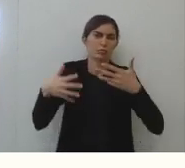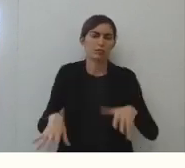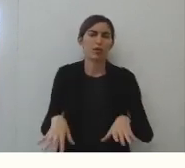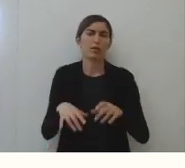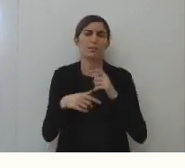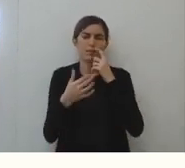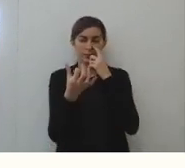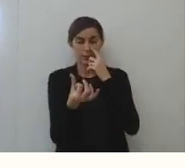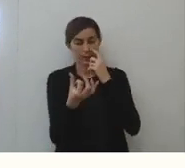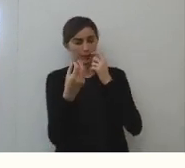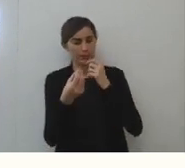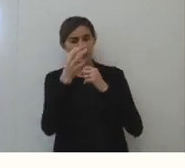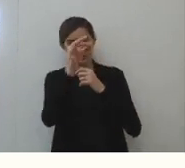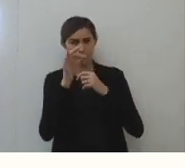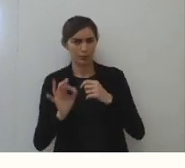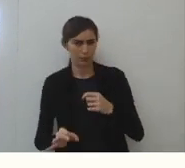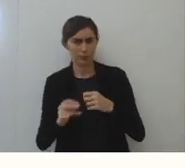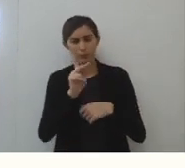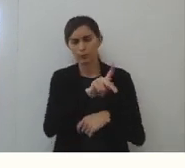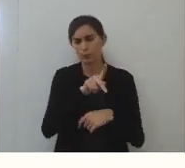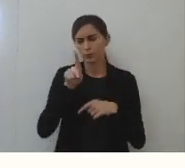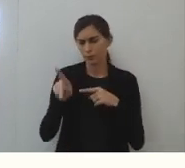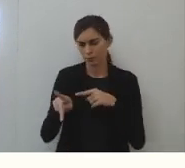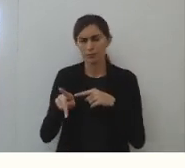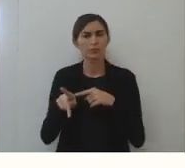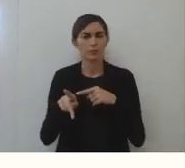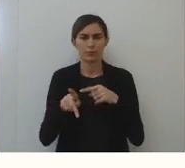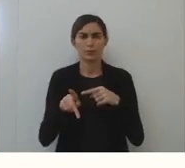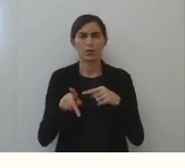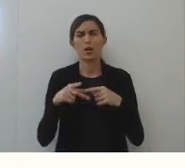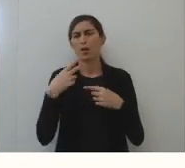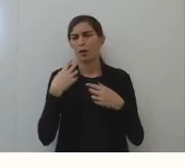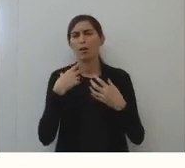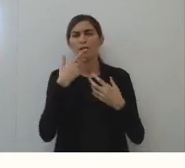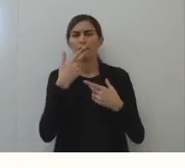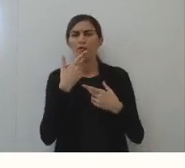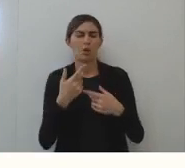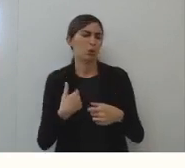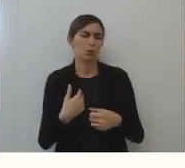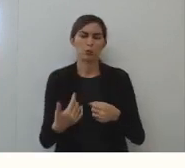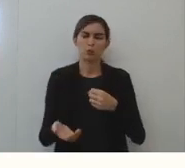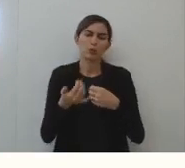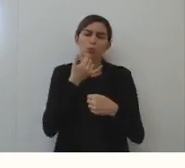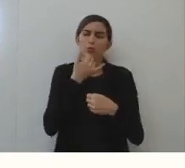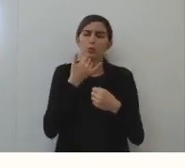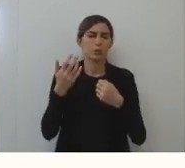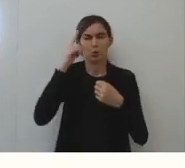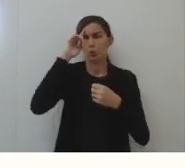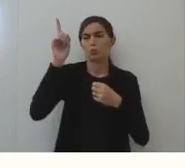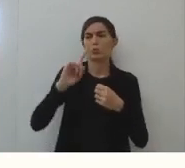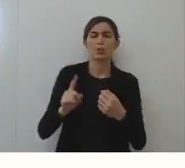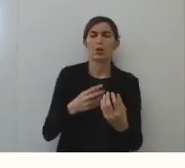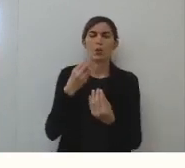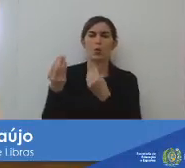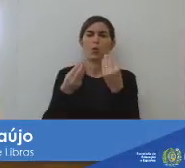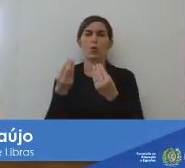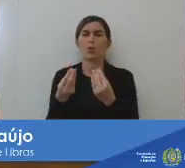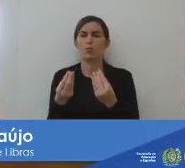E 60% dos professores admitem não ter base para lidar com a